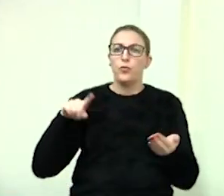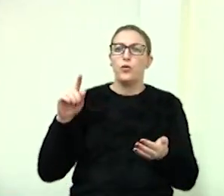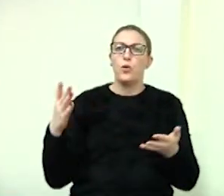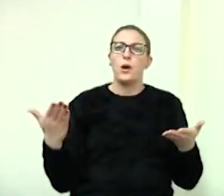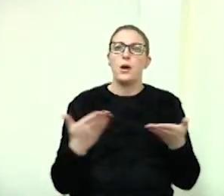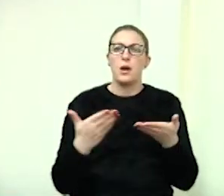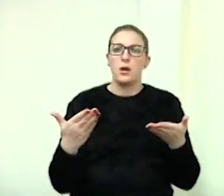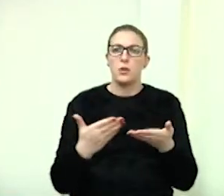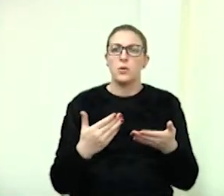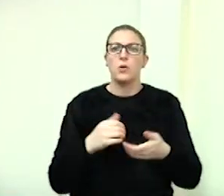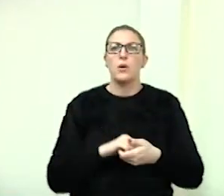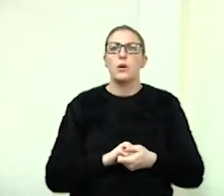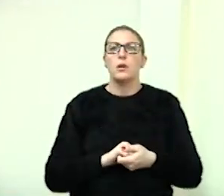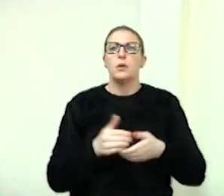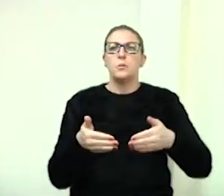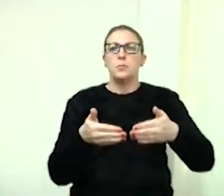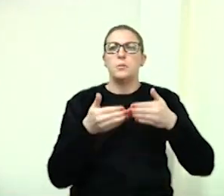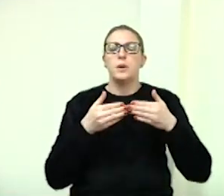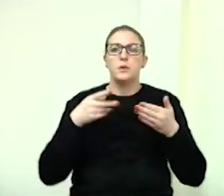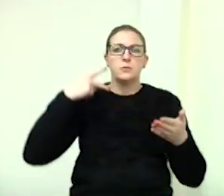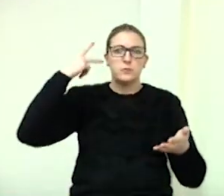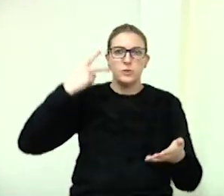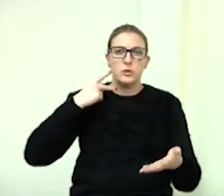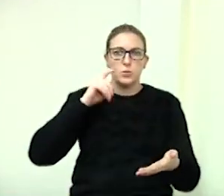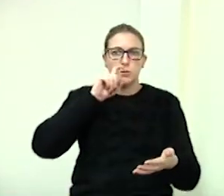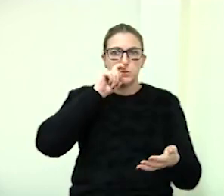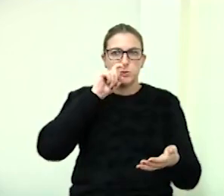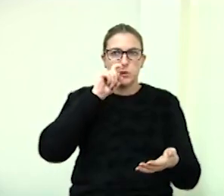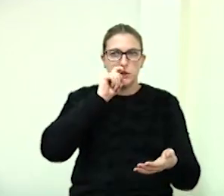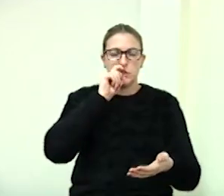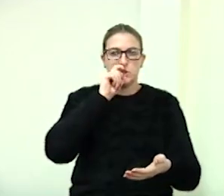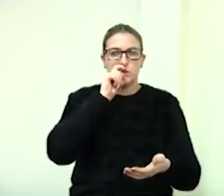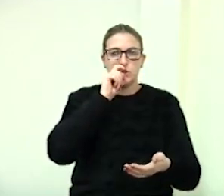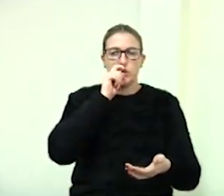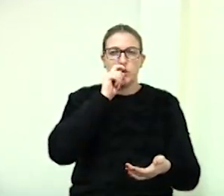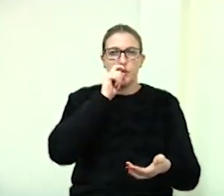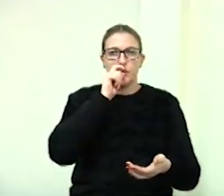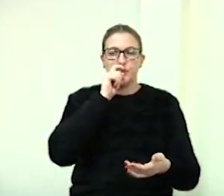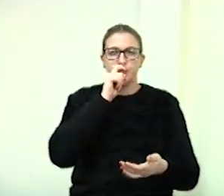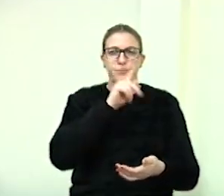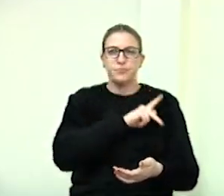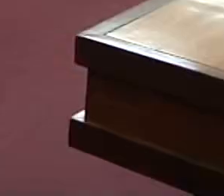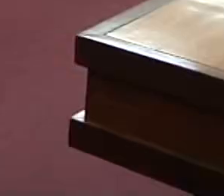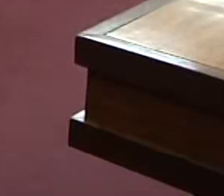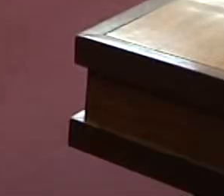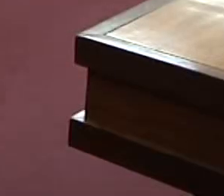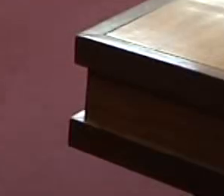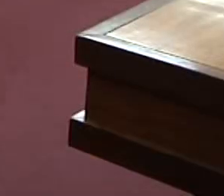é a norma, e solicito, então, ao vereador Sérgio Alves Bento que conduza a sessão nesse período.